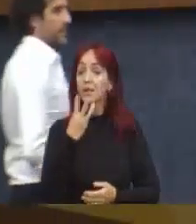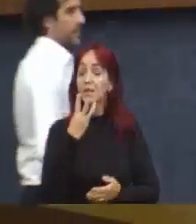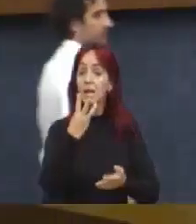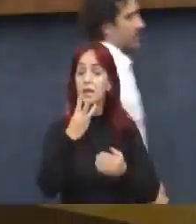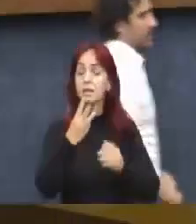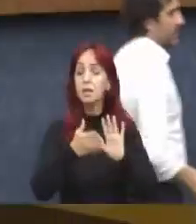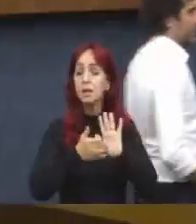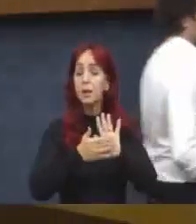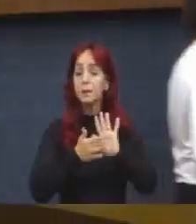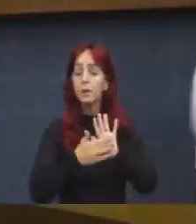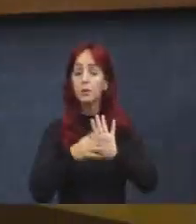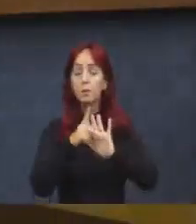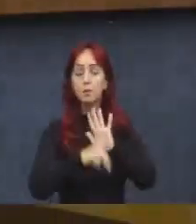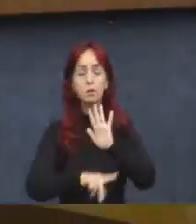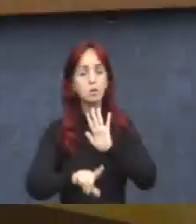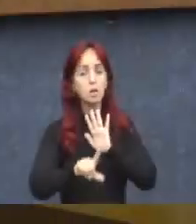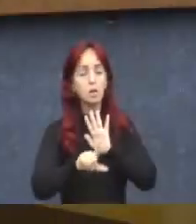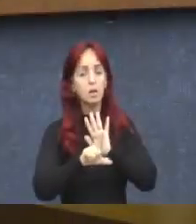o projeto